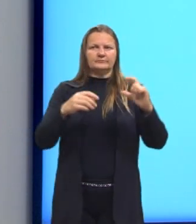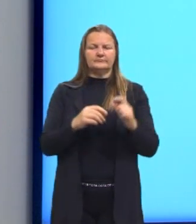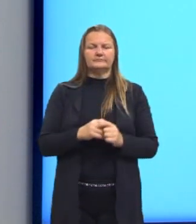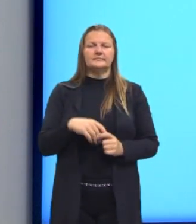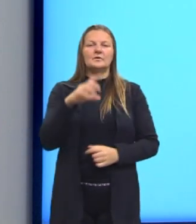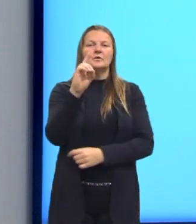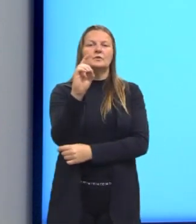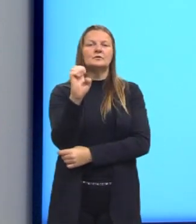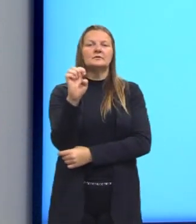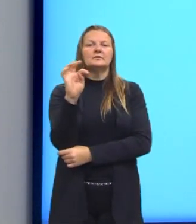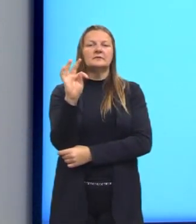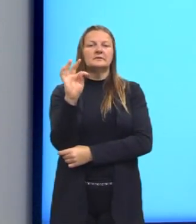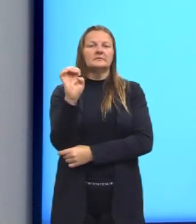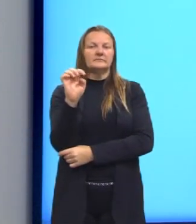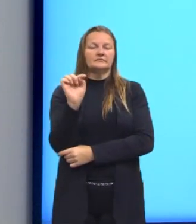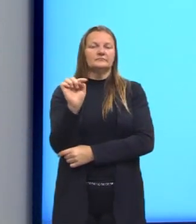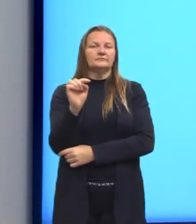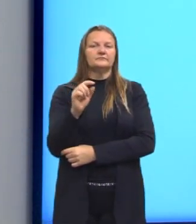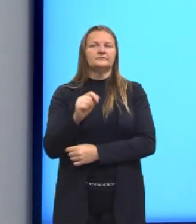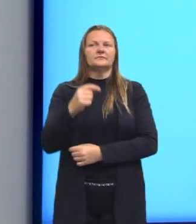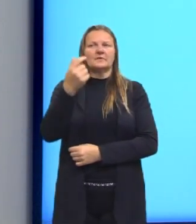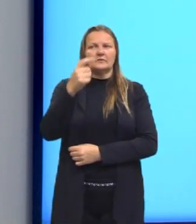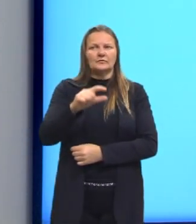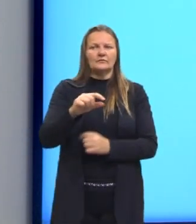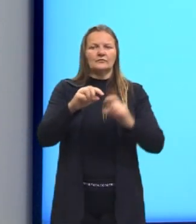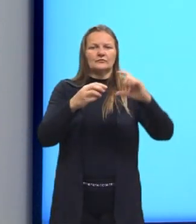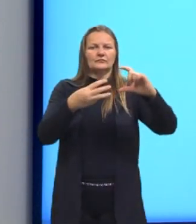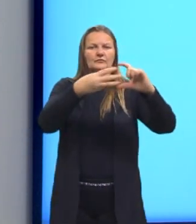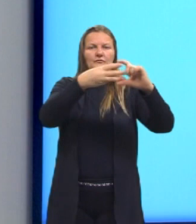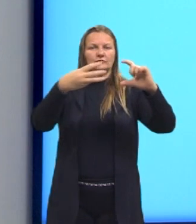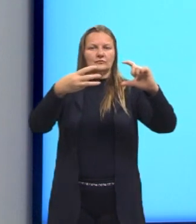então, repeti aqui todos os elementos